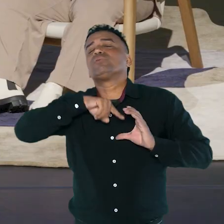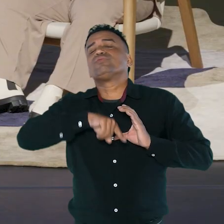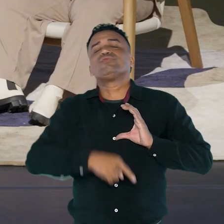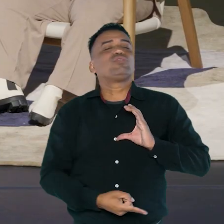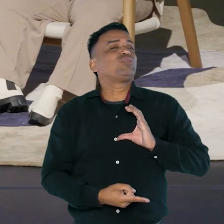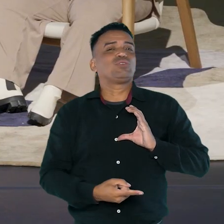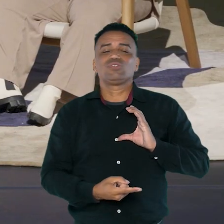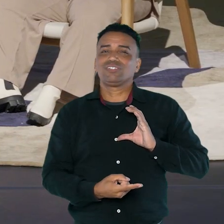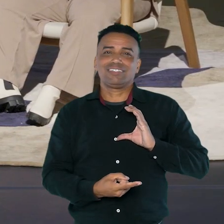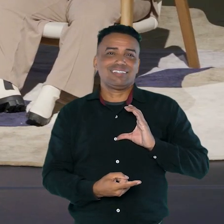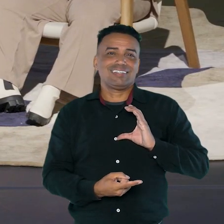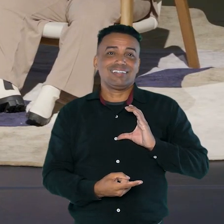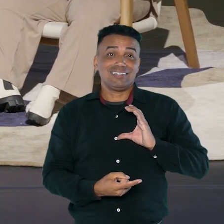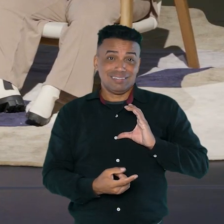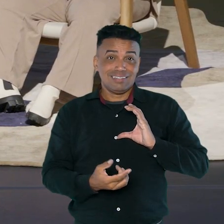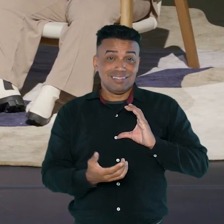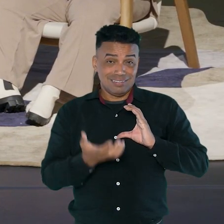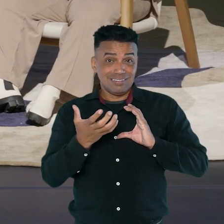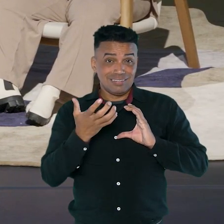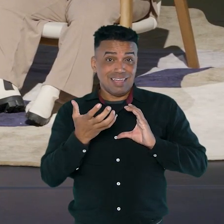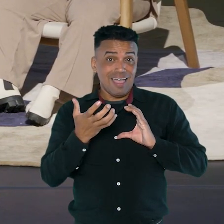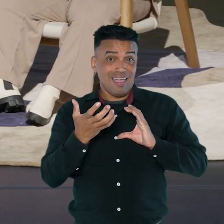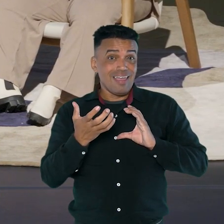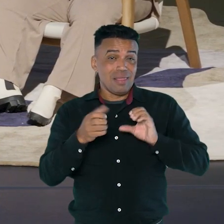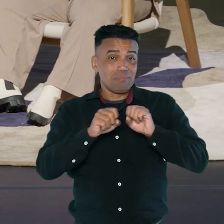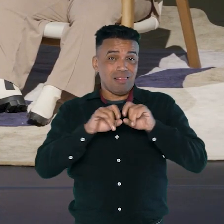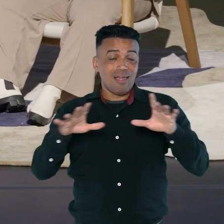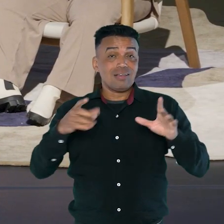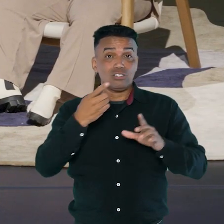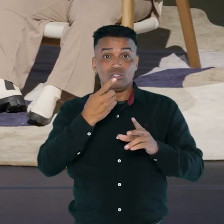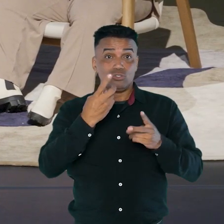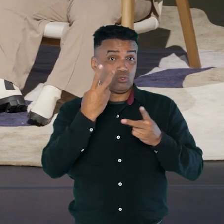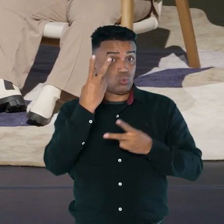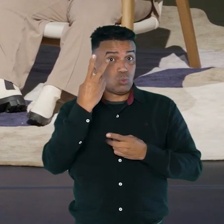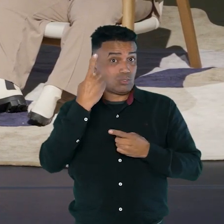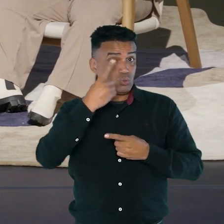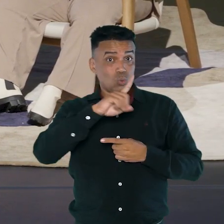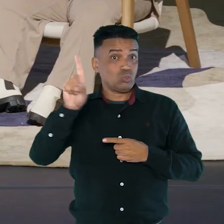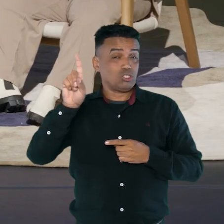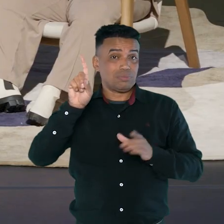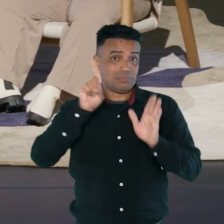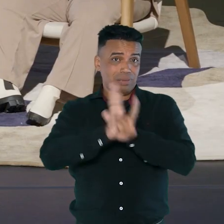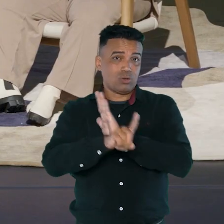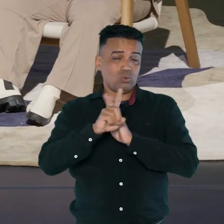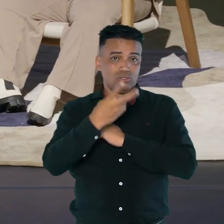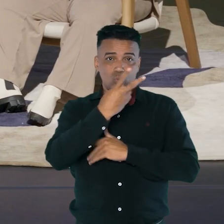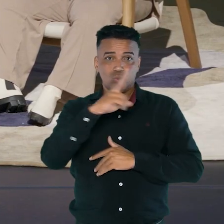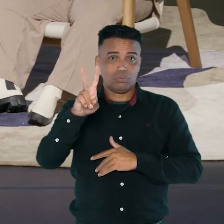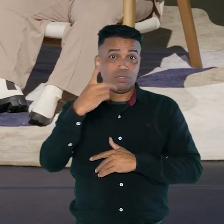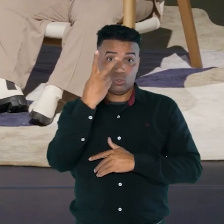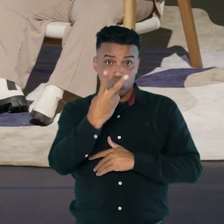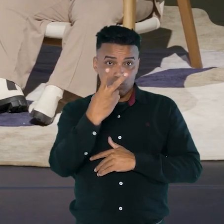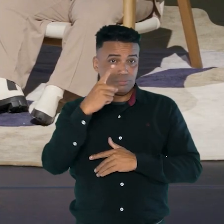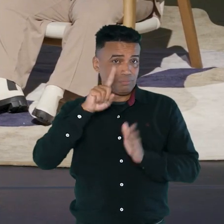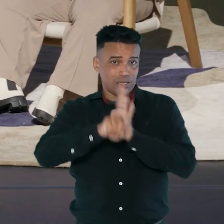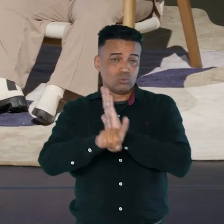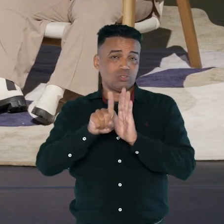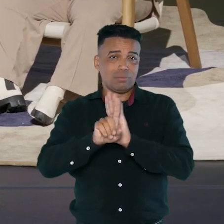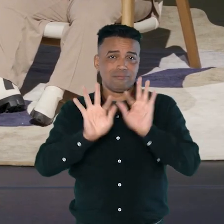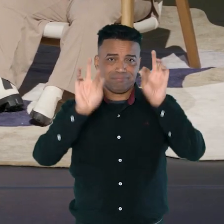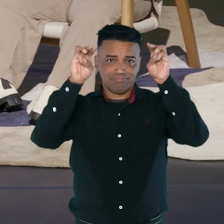jeito profundo. Vocês querem reverberar antes da gente ir para as 2 últimas? Nós temos 2 últimas perguntas e aí a gente vai